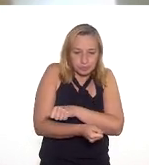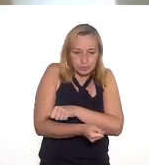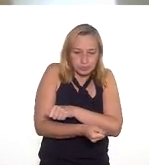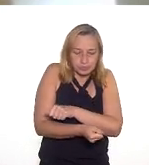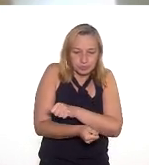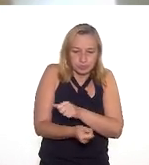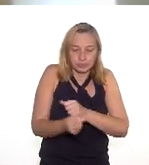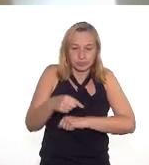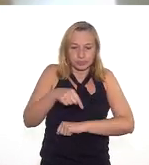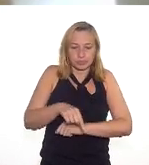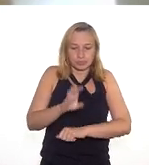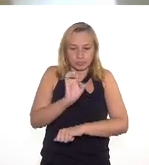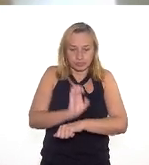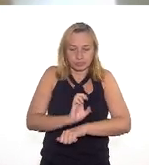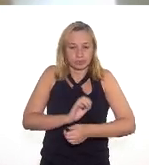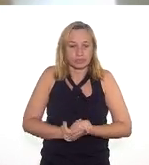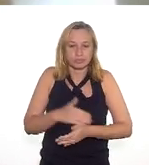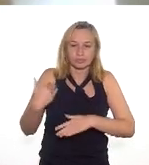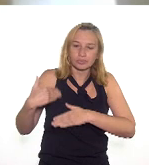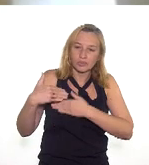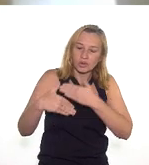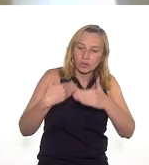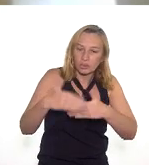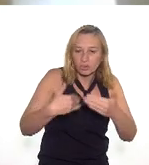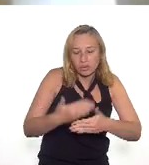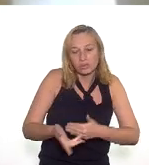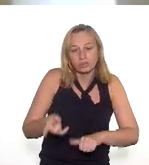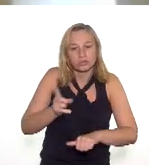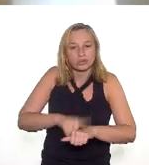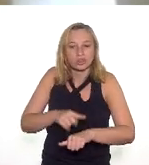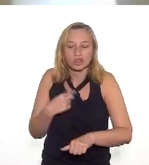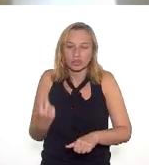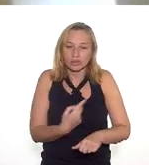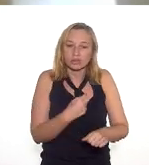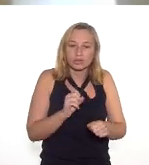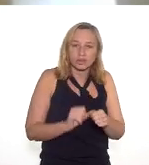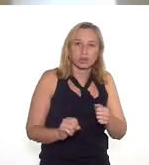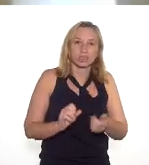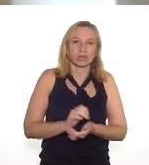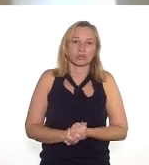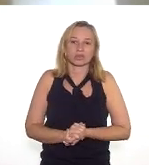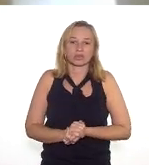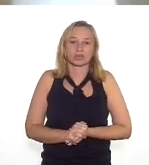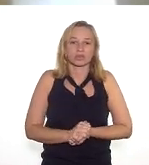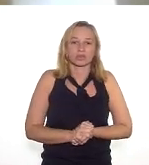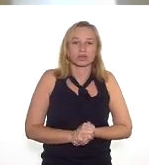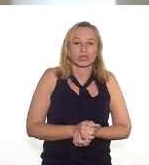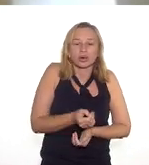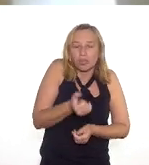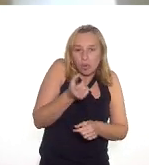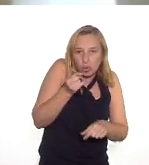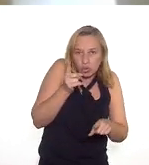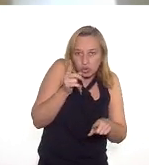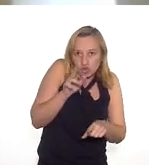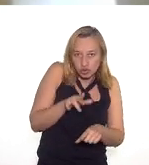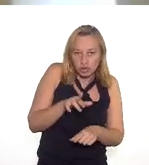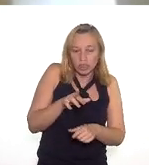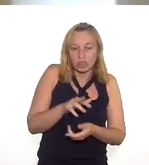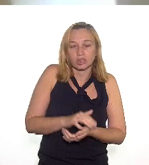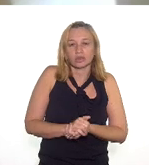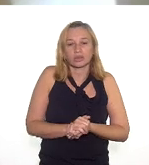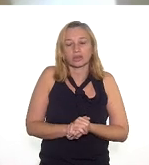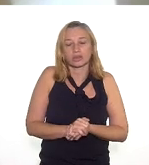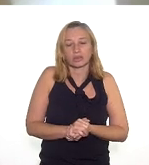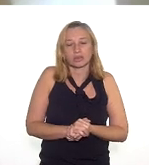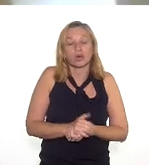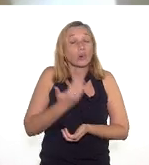Estado. Ao longo do tempo, o que nós fizemos foi uma coisa um pouco diferente, né?